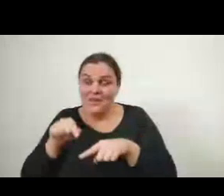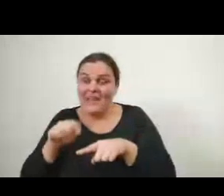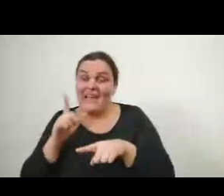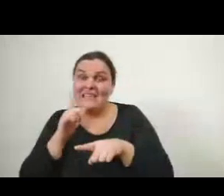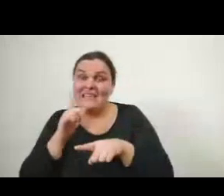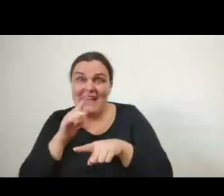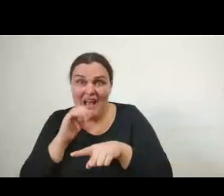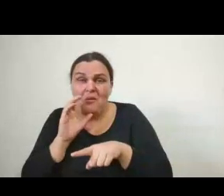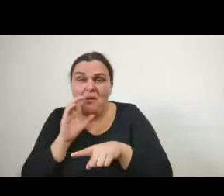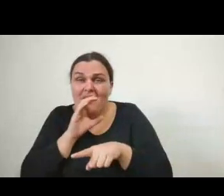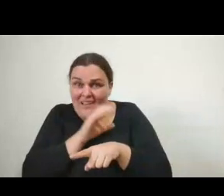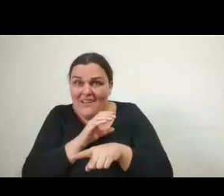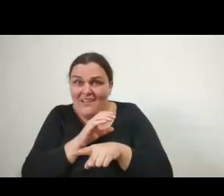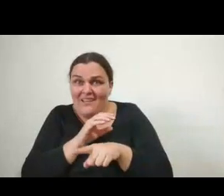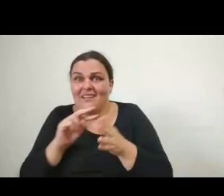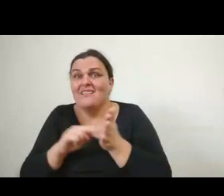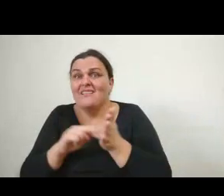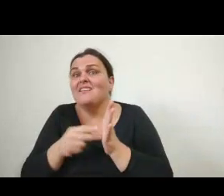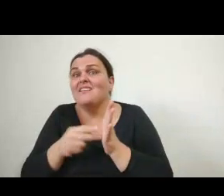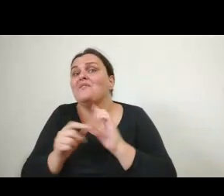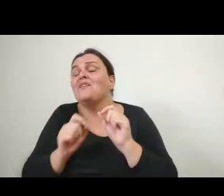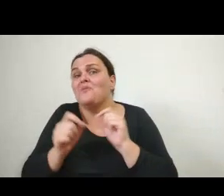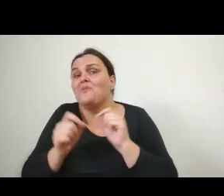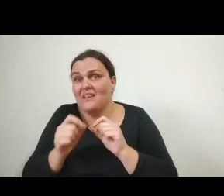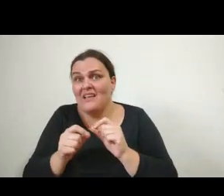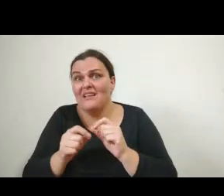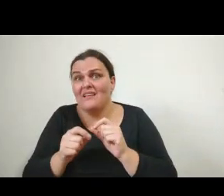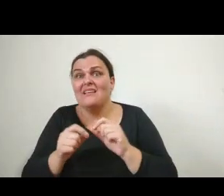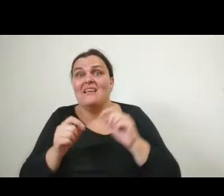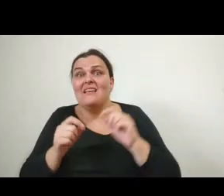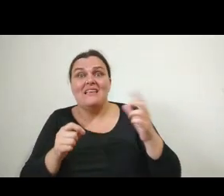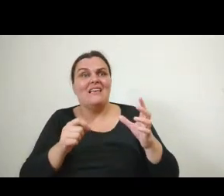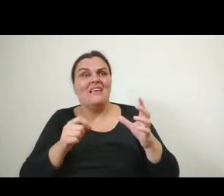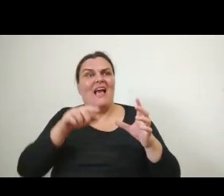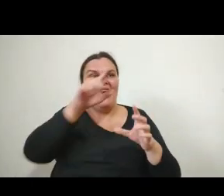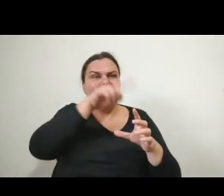combustível para que essas áreas de baixa pressão ganhem intensidade.